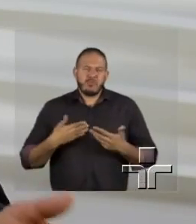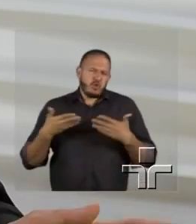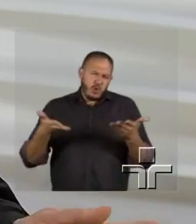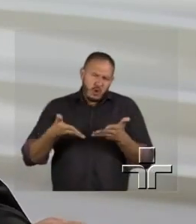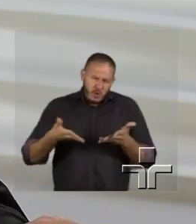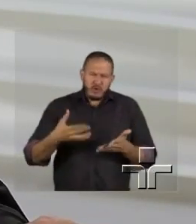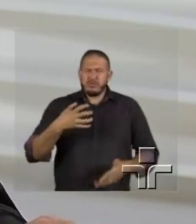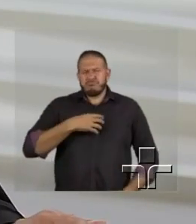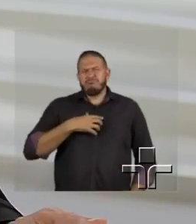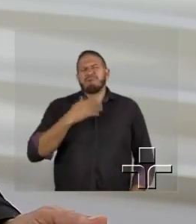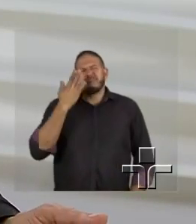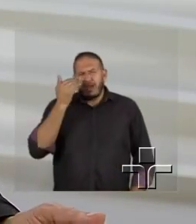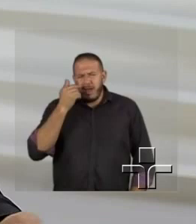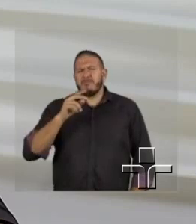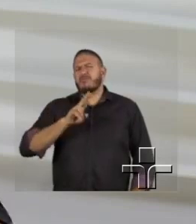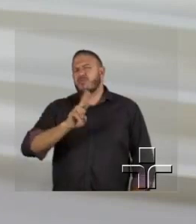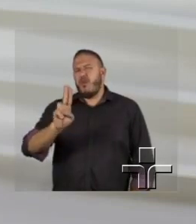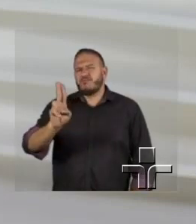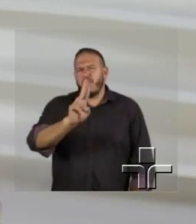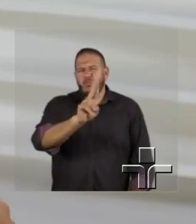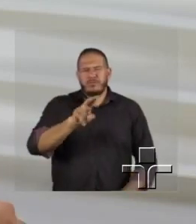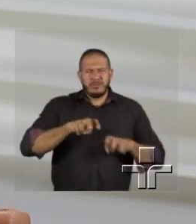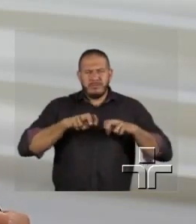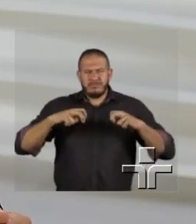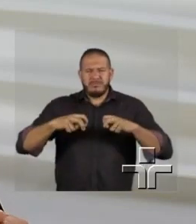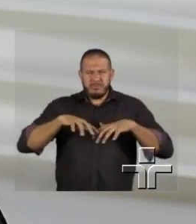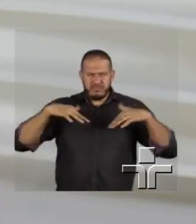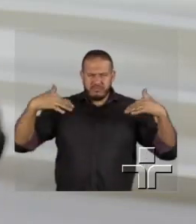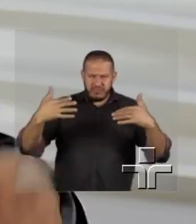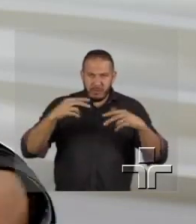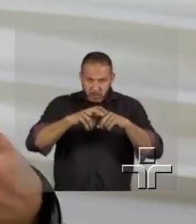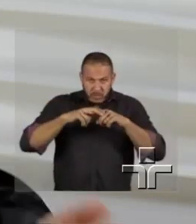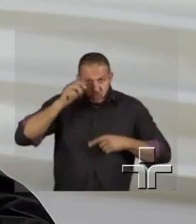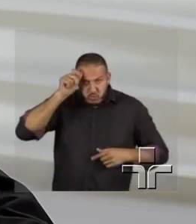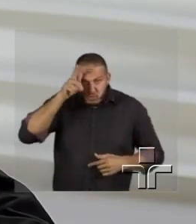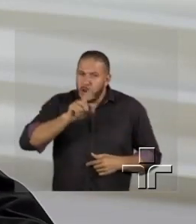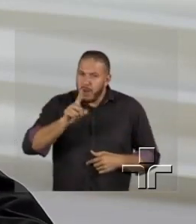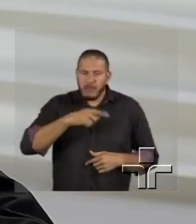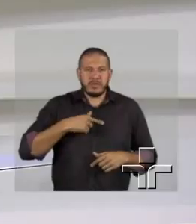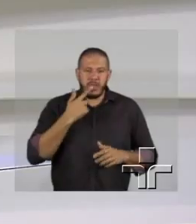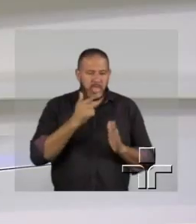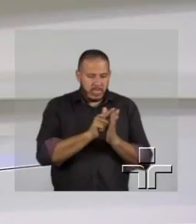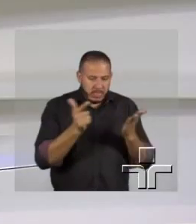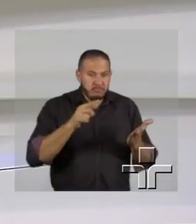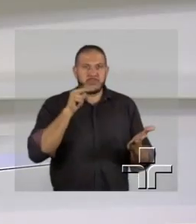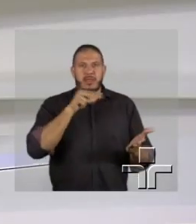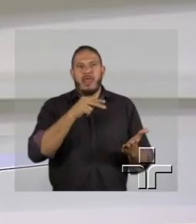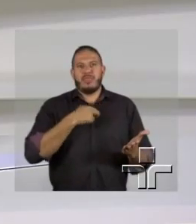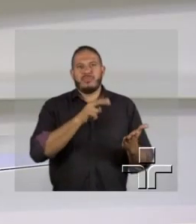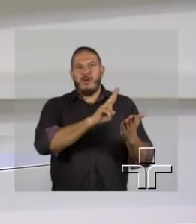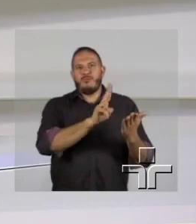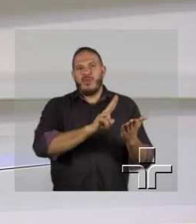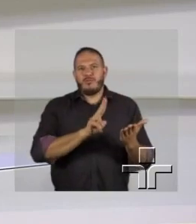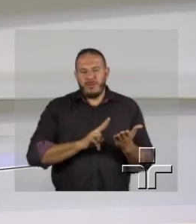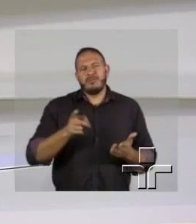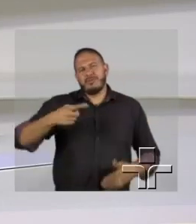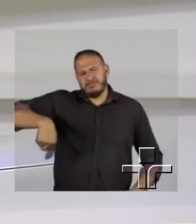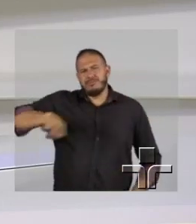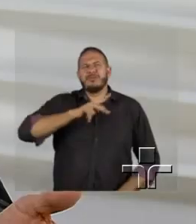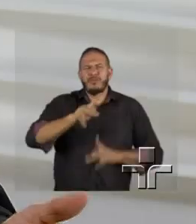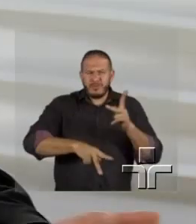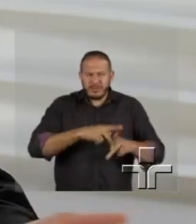ter espírito de aventura. Mas aqui tem direitos humanos. Estamos todos armados. A munição é de festim. Munição é de festim. General, eu queria